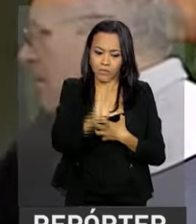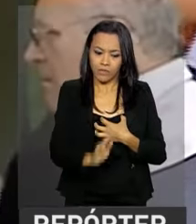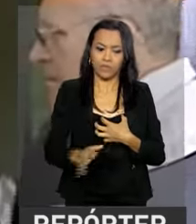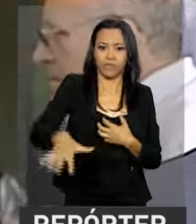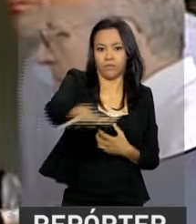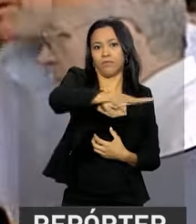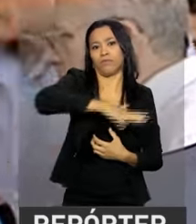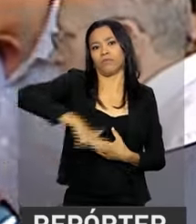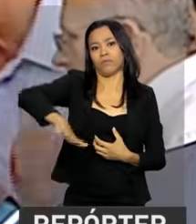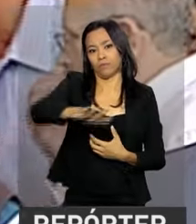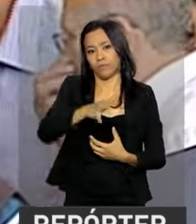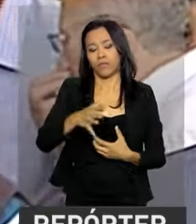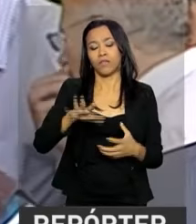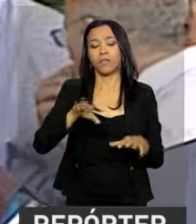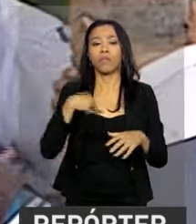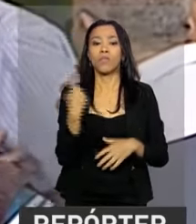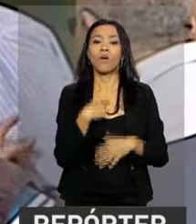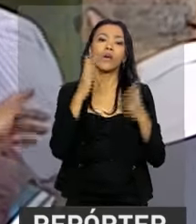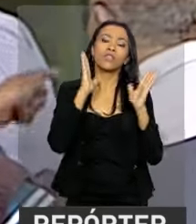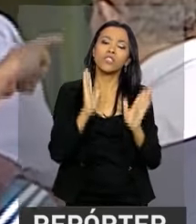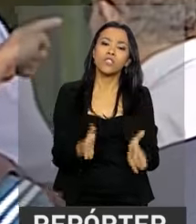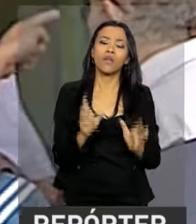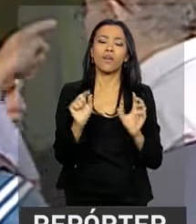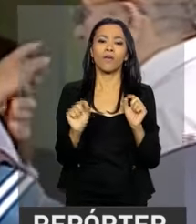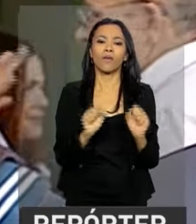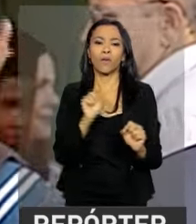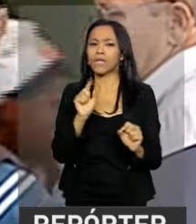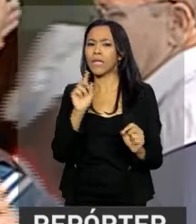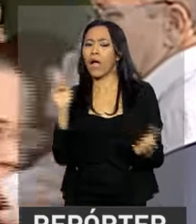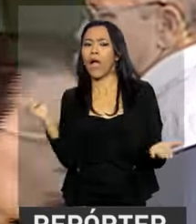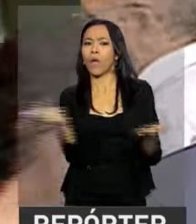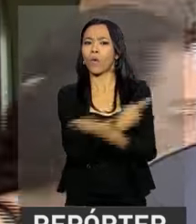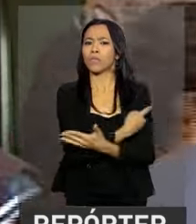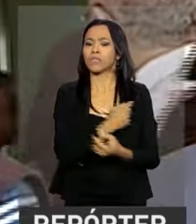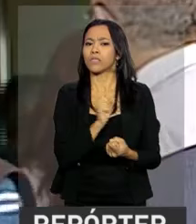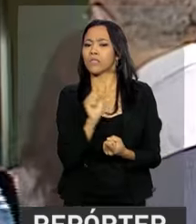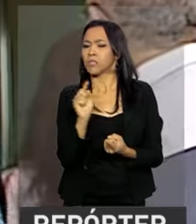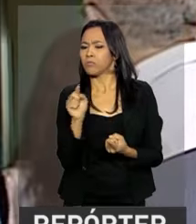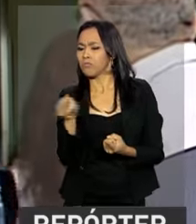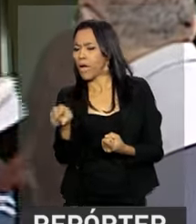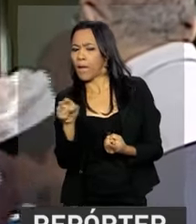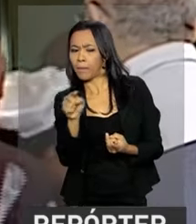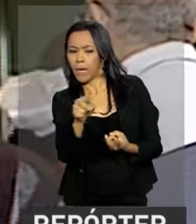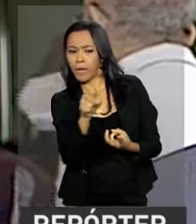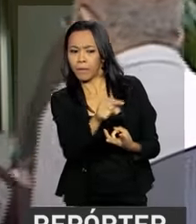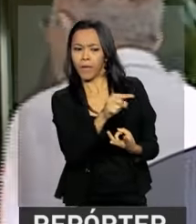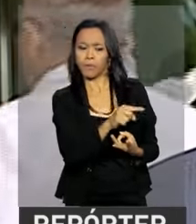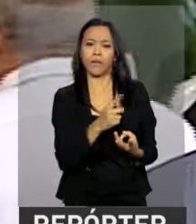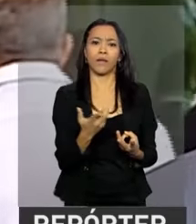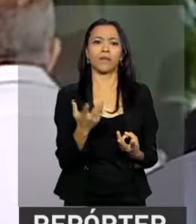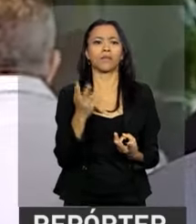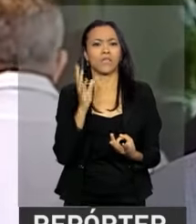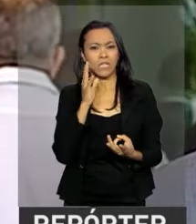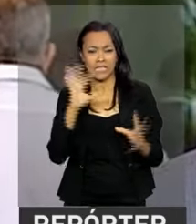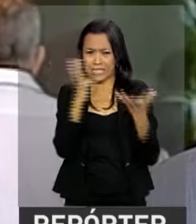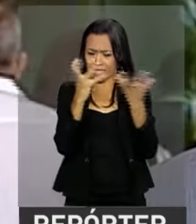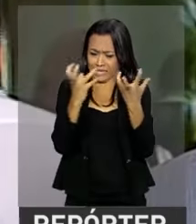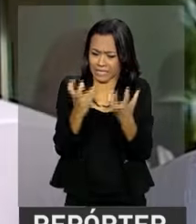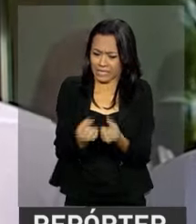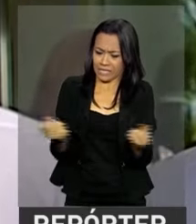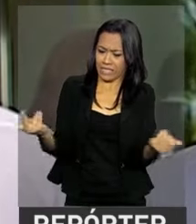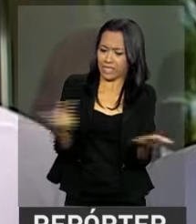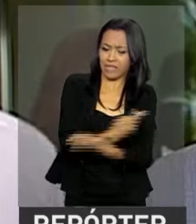significativa nós já estamos observando a ocorrência dos chamados eventos extremos com secas muito